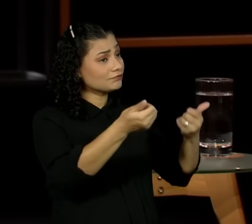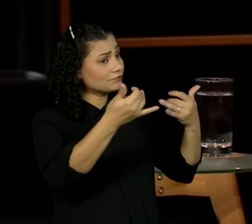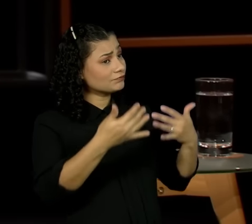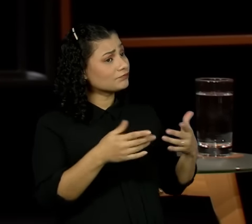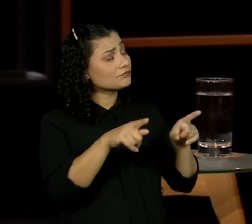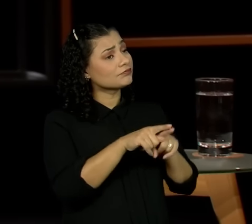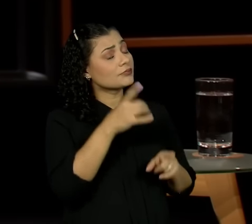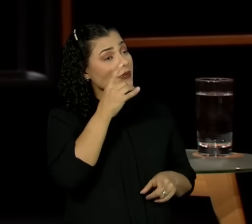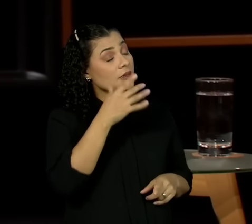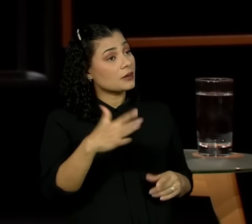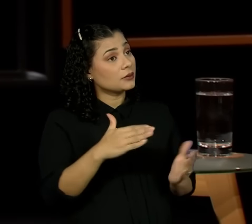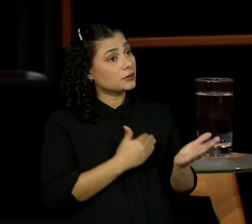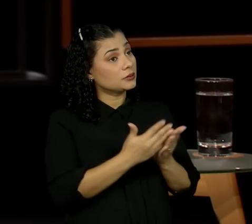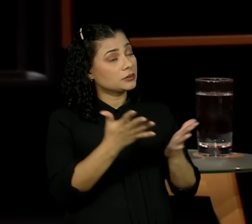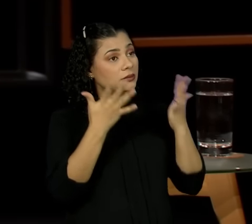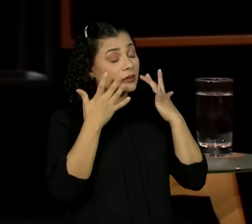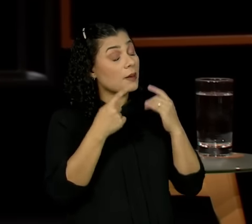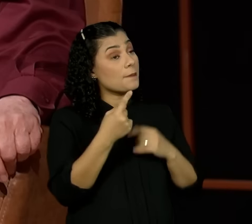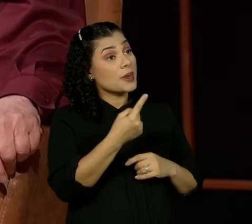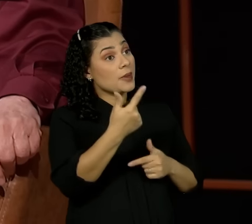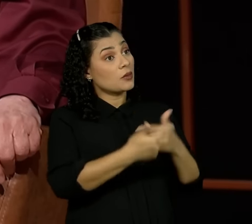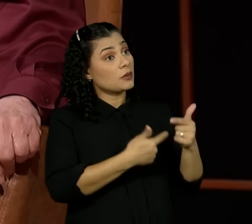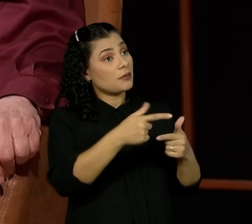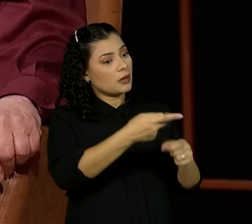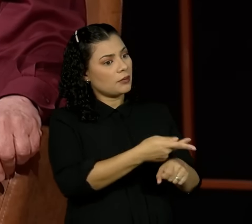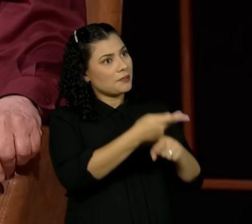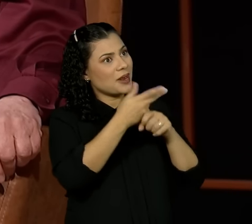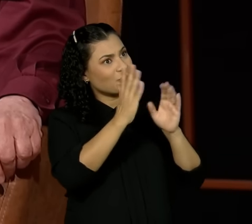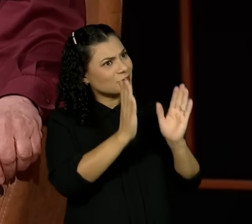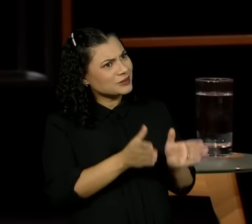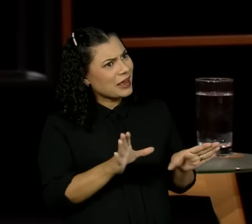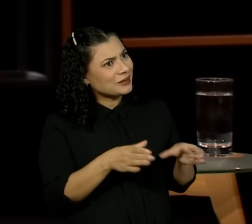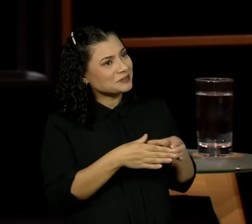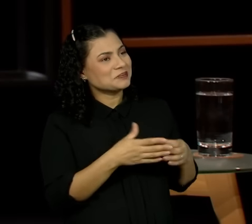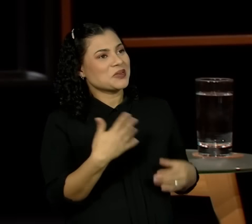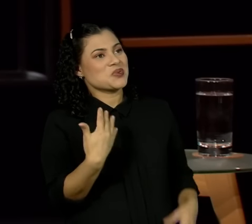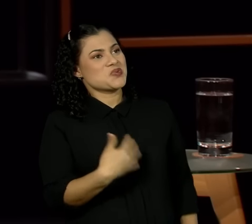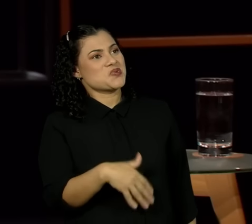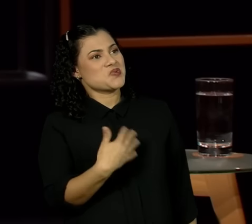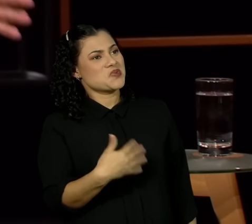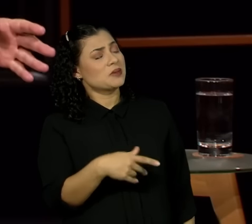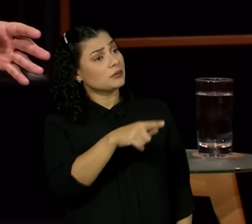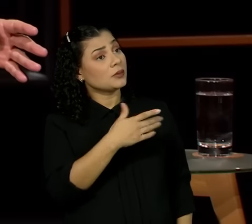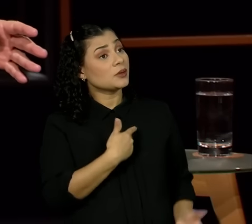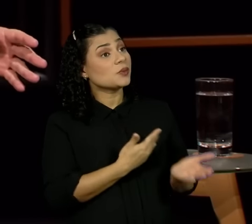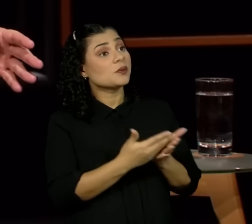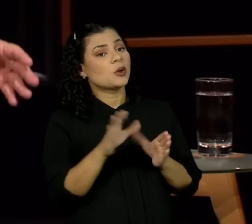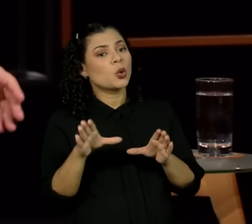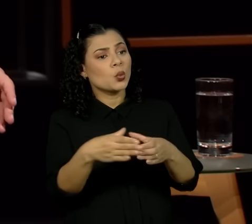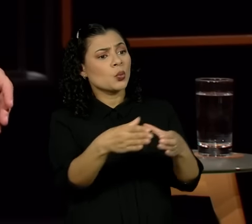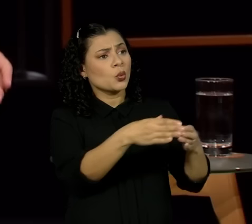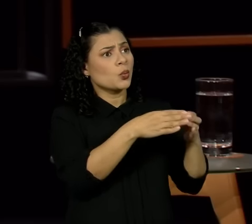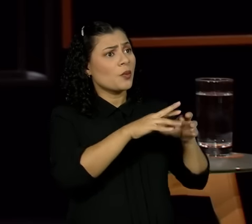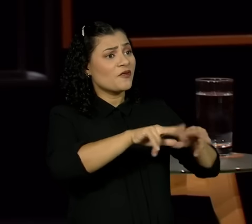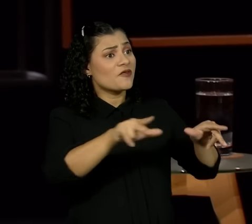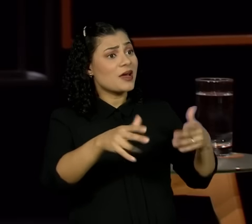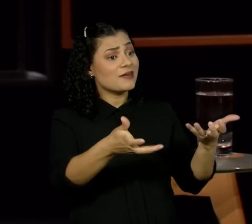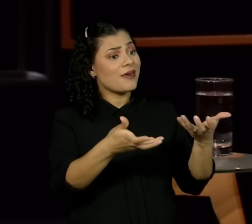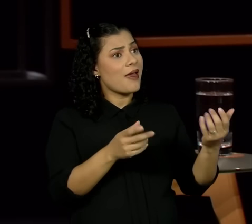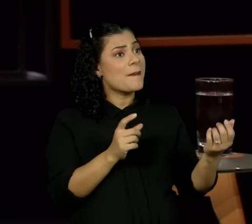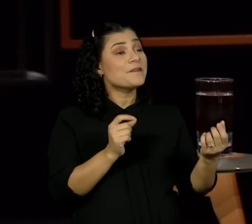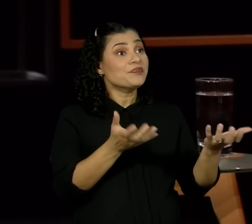foi premiado logo no primeiro trabalho, um ator premiado. E passou a ser disputado por várias companhias lá. Você ficou